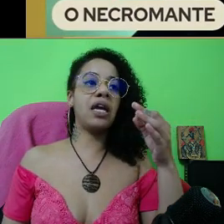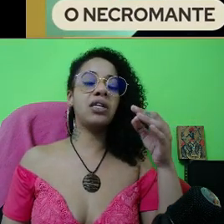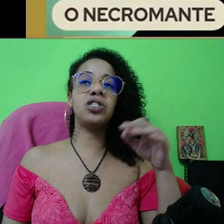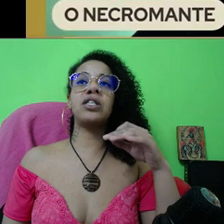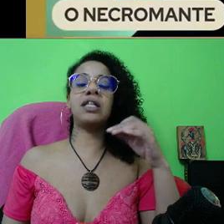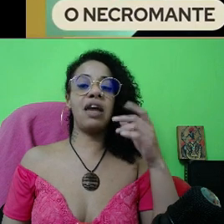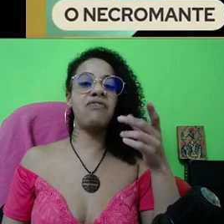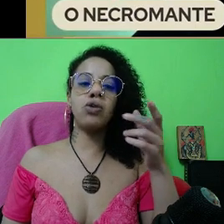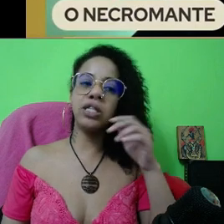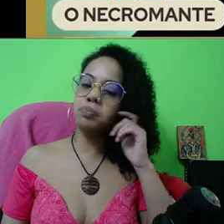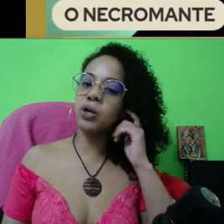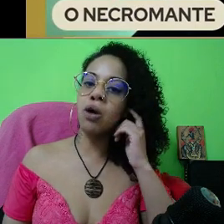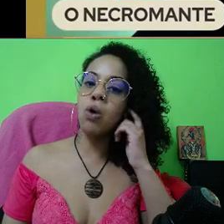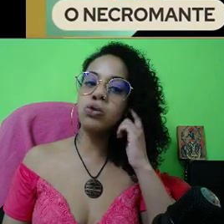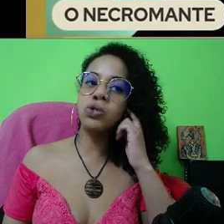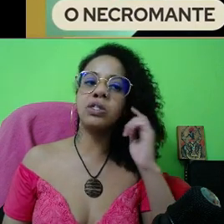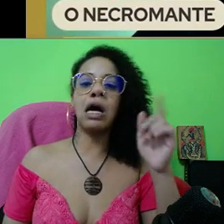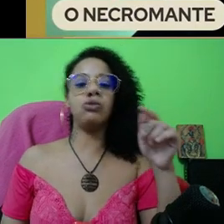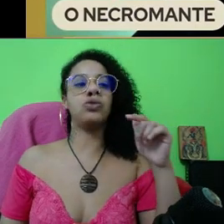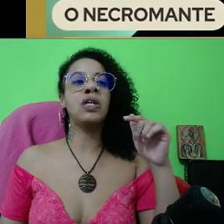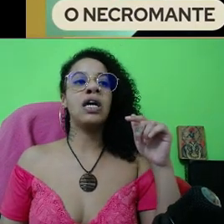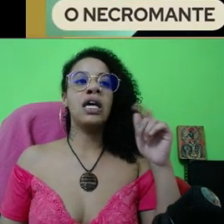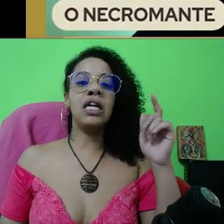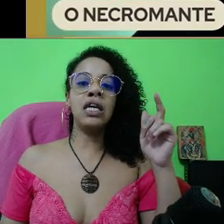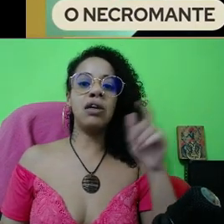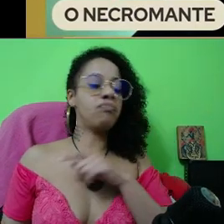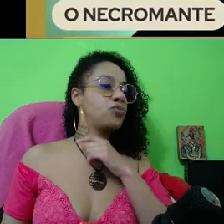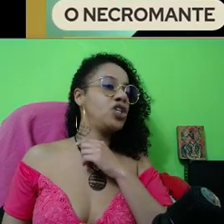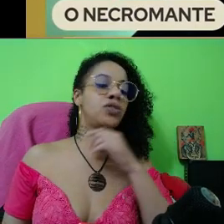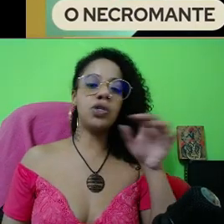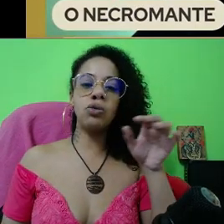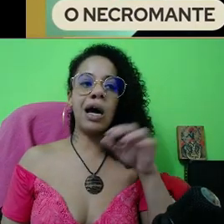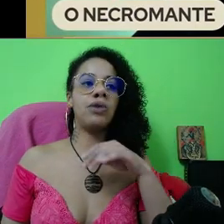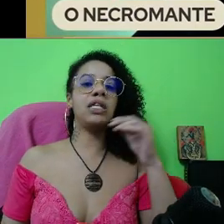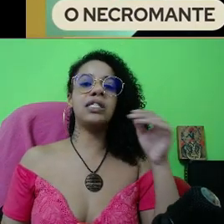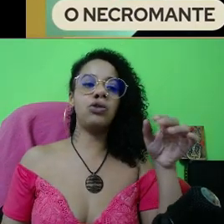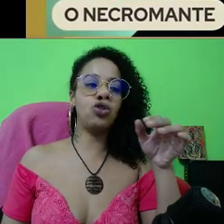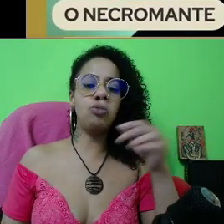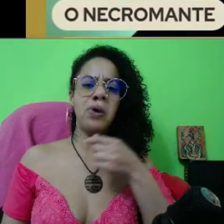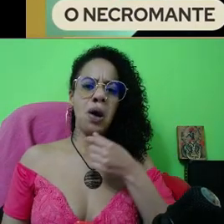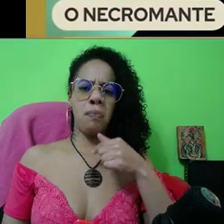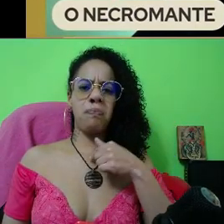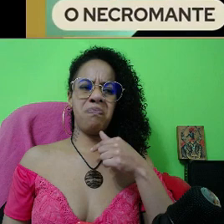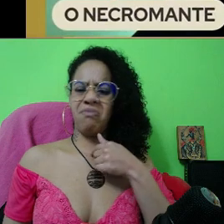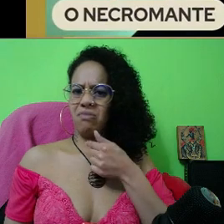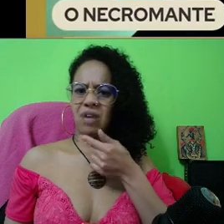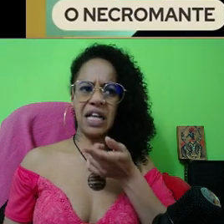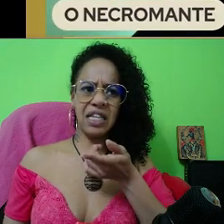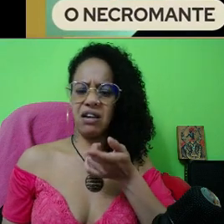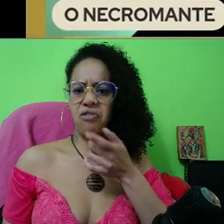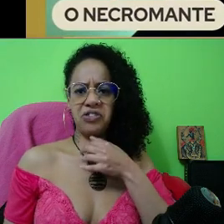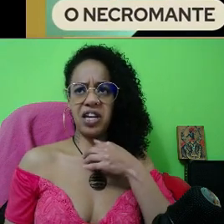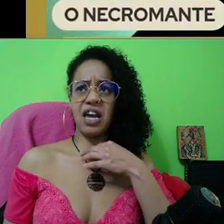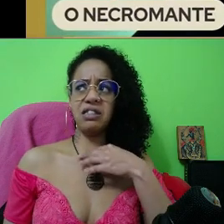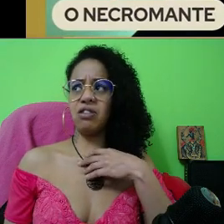atuante também teve coisas porque eu ouço os áudios e desvirtuaram ele saiu do grupo assim eu fiquei assim